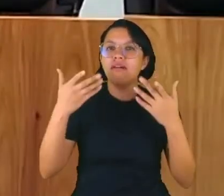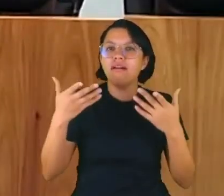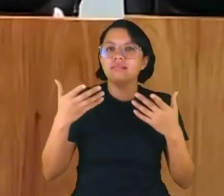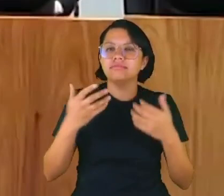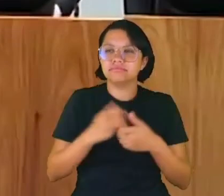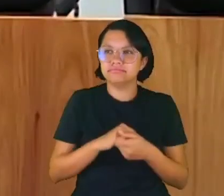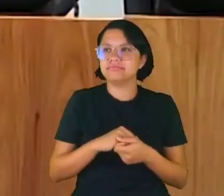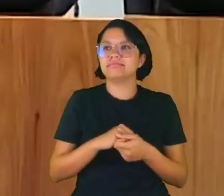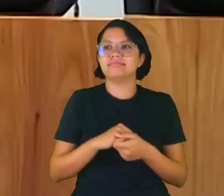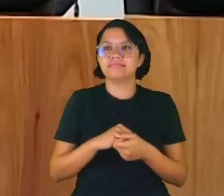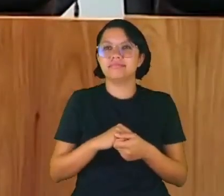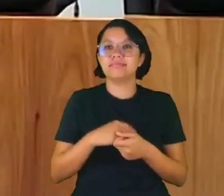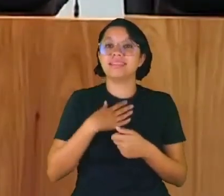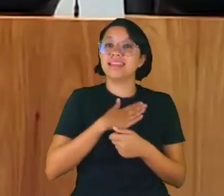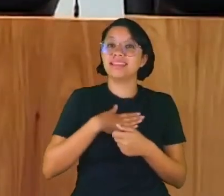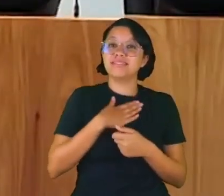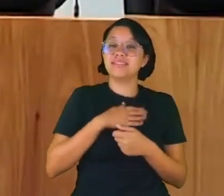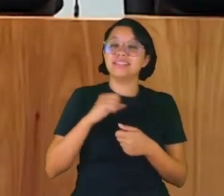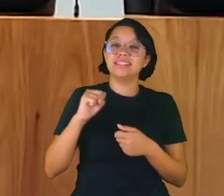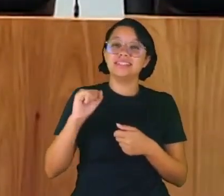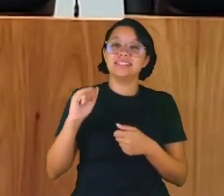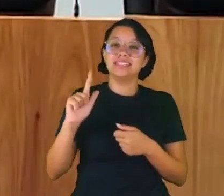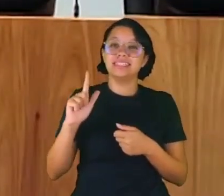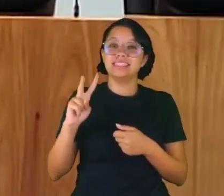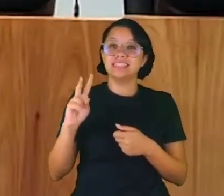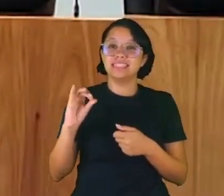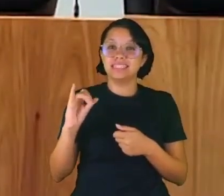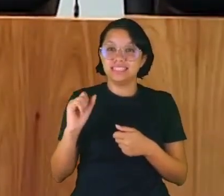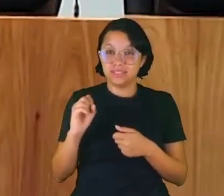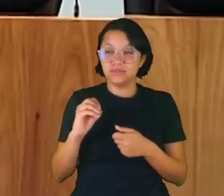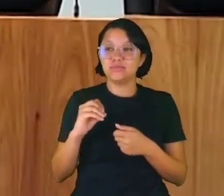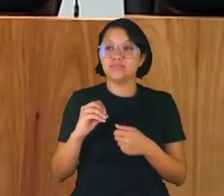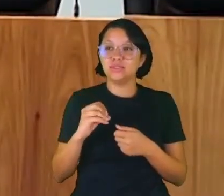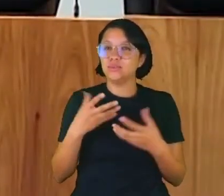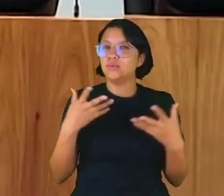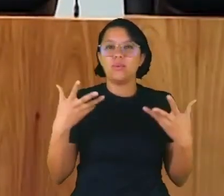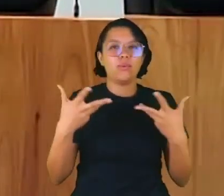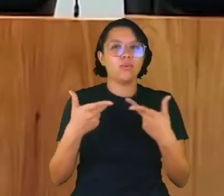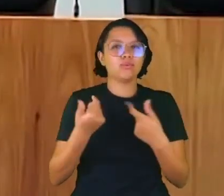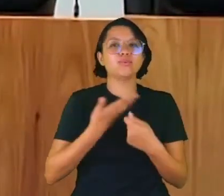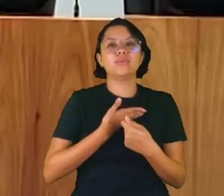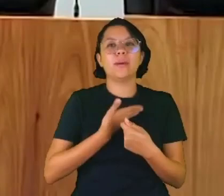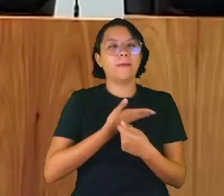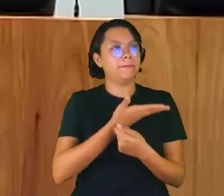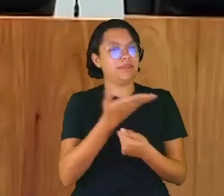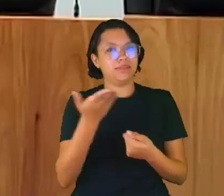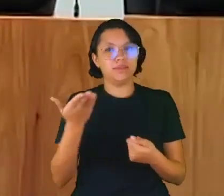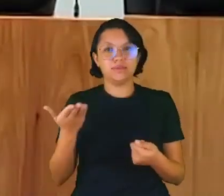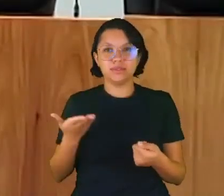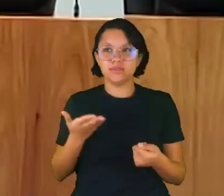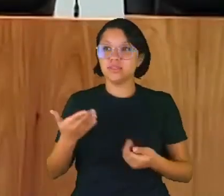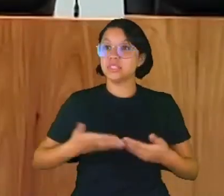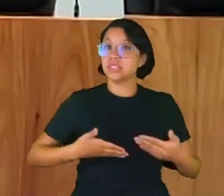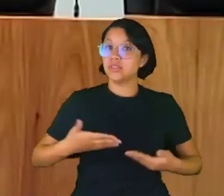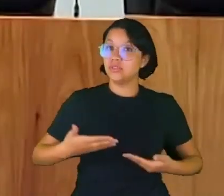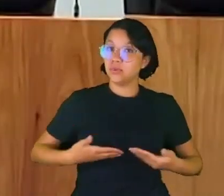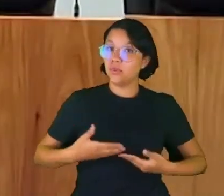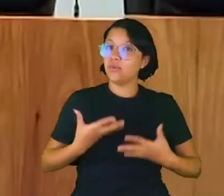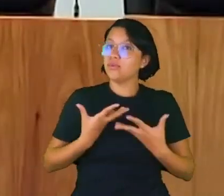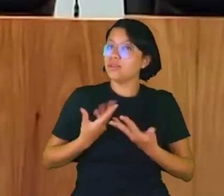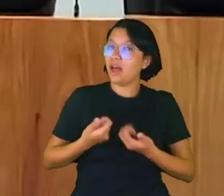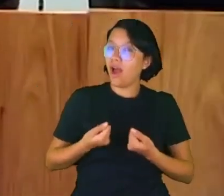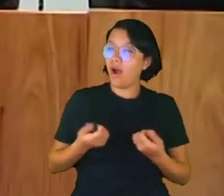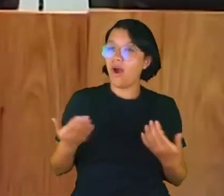é. Silvio, minha satisfação. Alessandro de Afé, os colegas, os demais colegas. Senhores servidores que nos acolhem aqui,